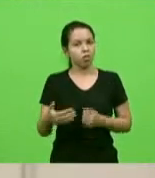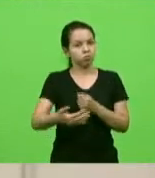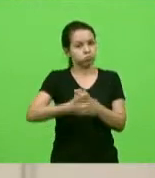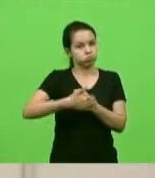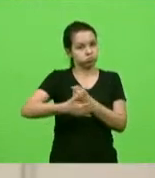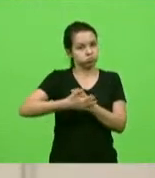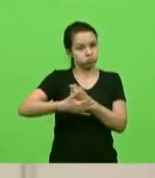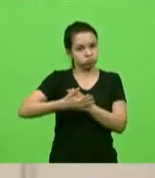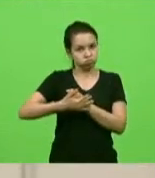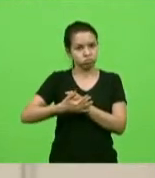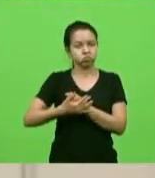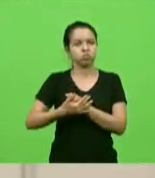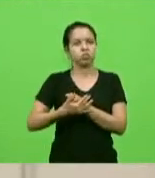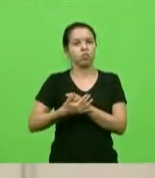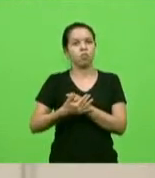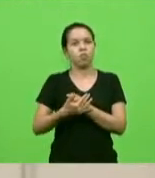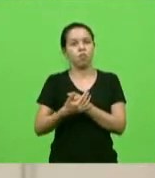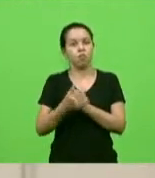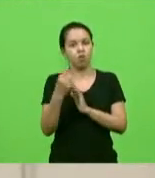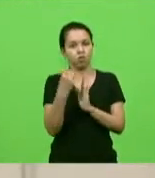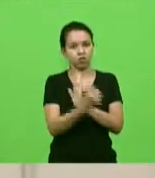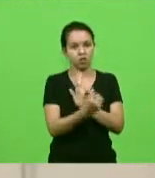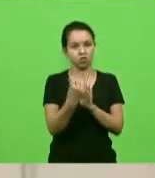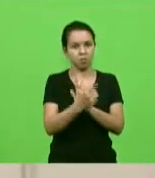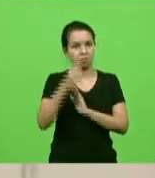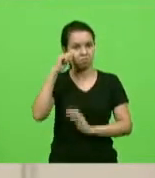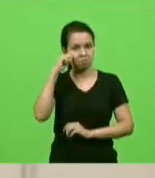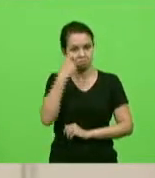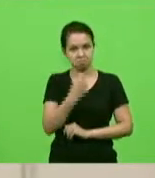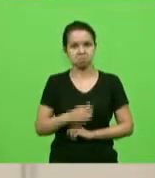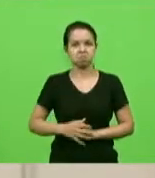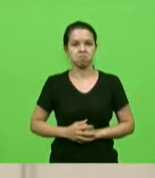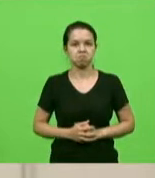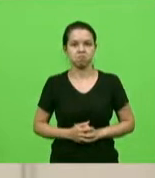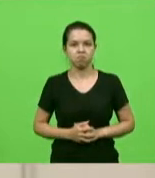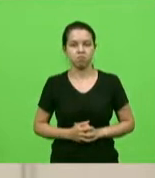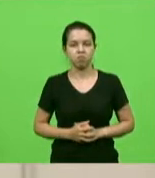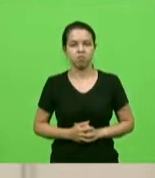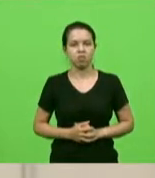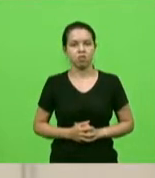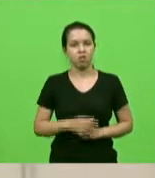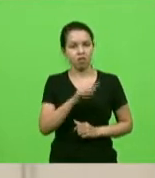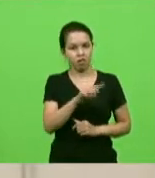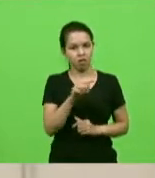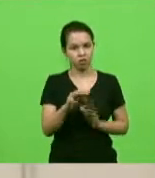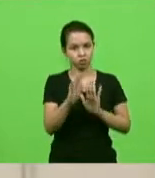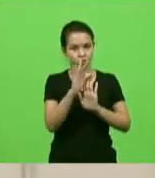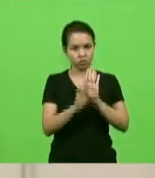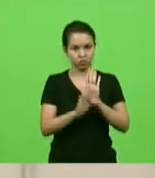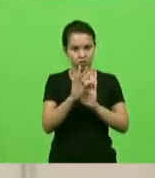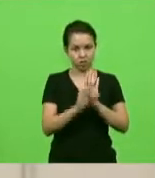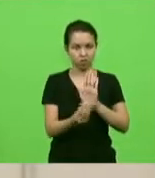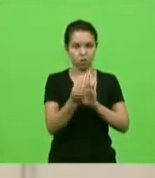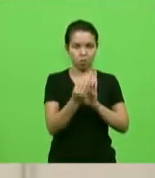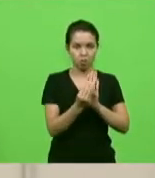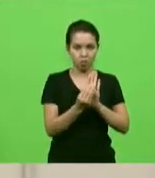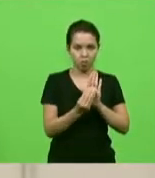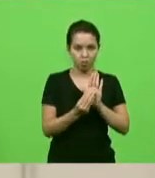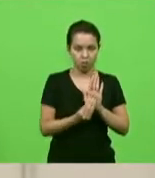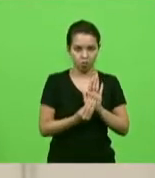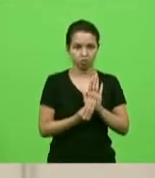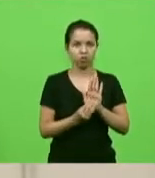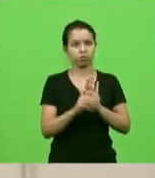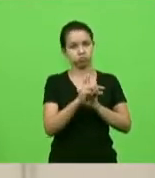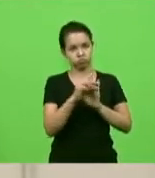a ocultação por tarjas pretas de parcela considerável dos textos contidos na